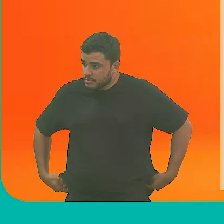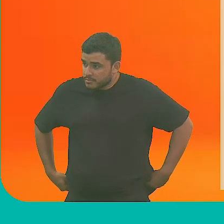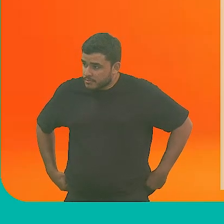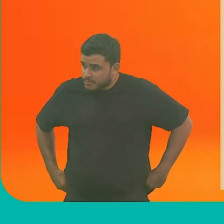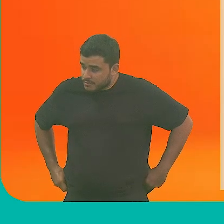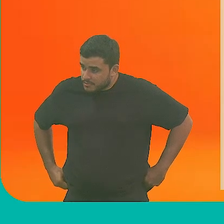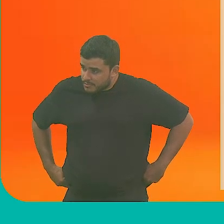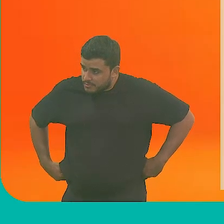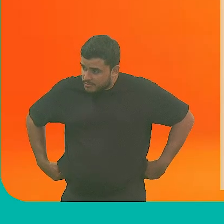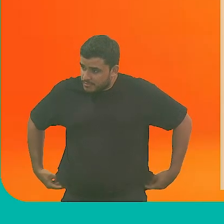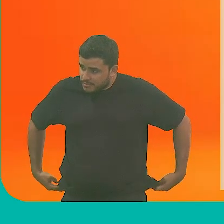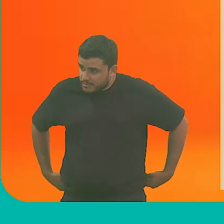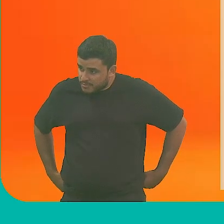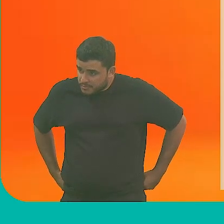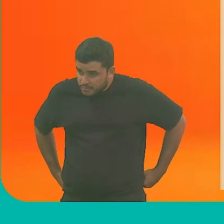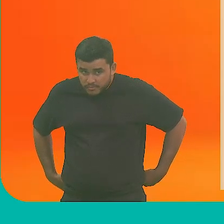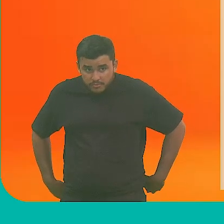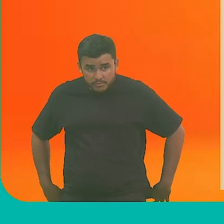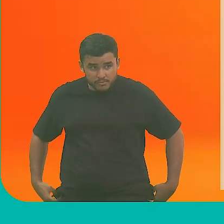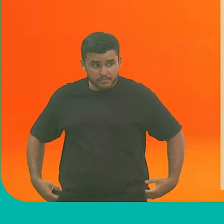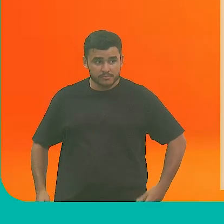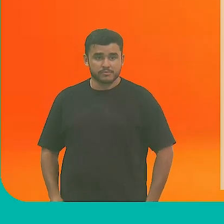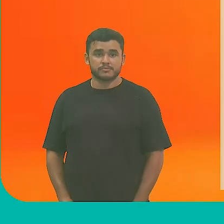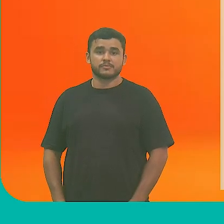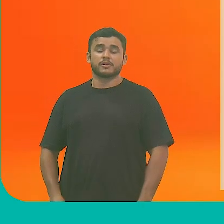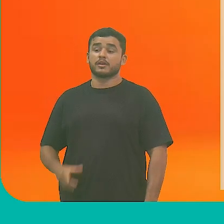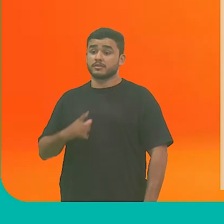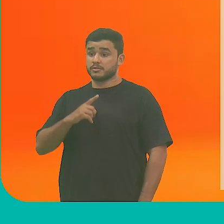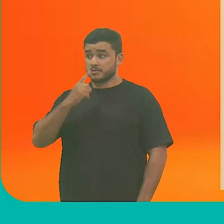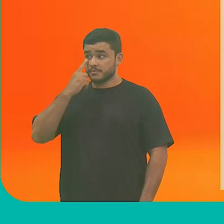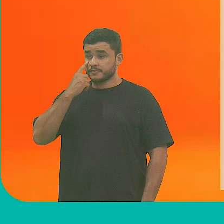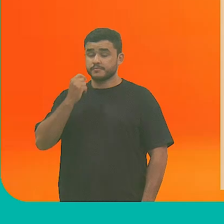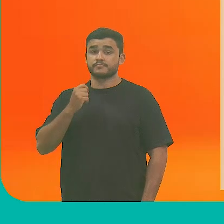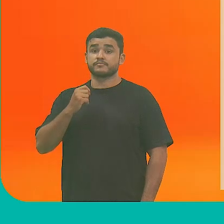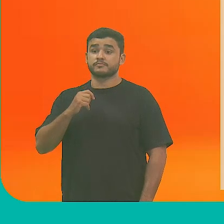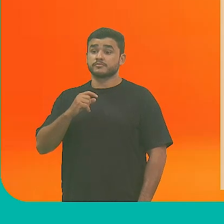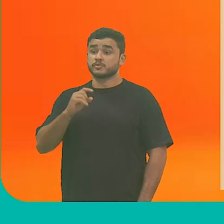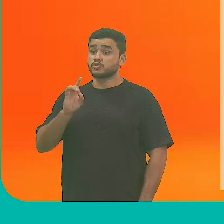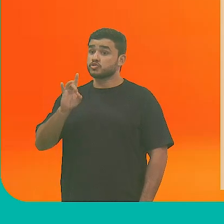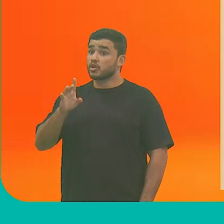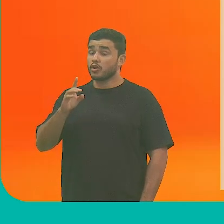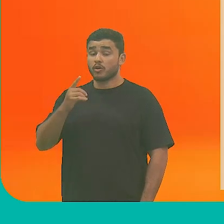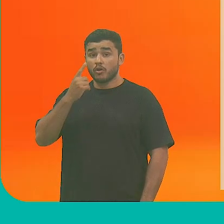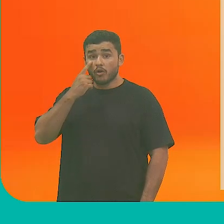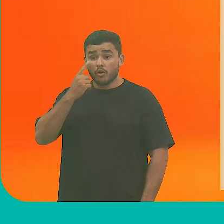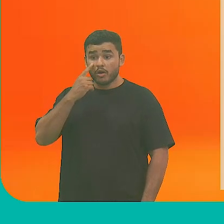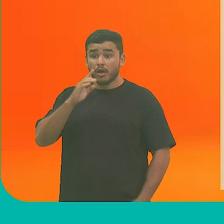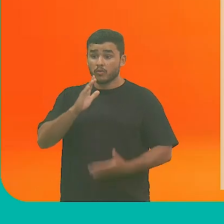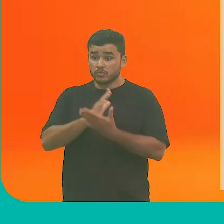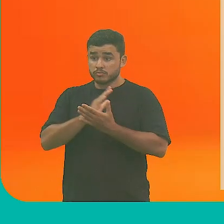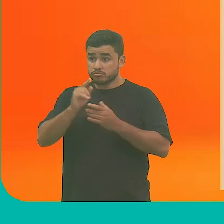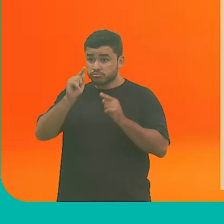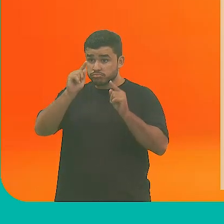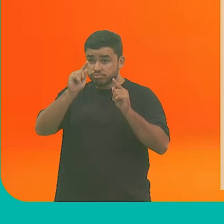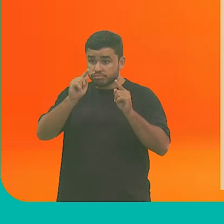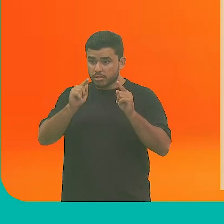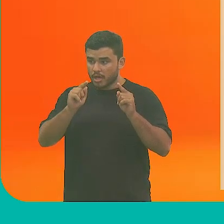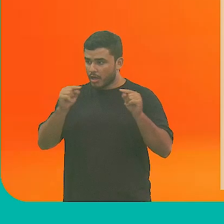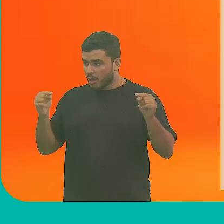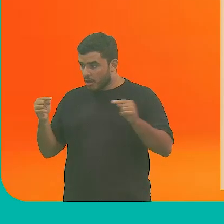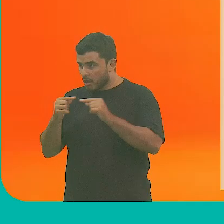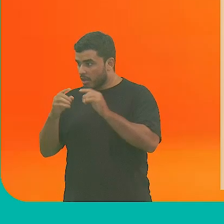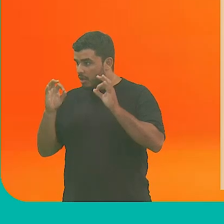na prova, que é uma questão que a gente só olha e só marca. E aí, a distribuição